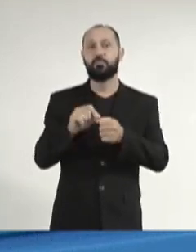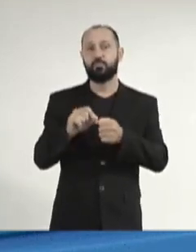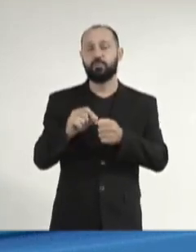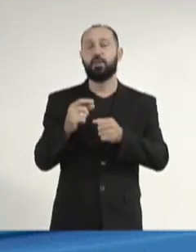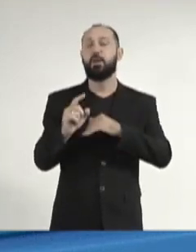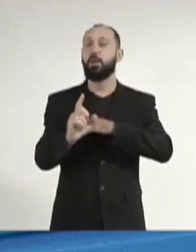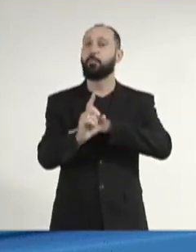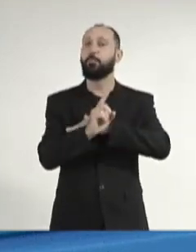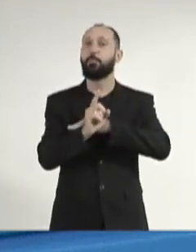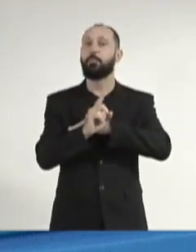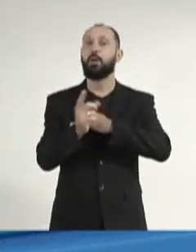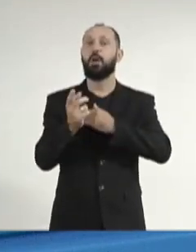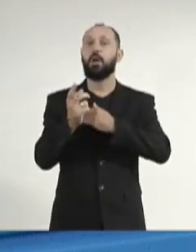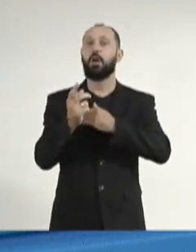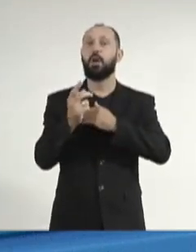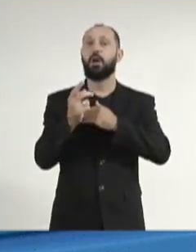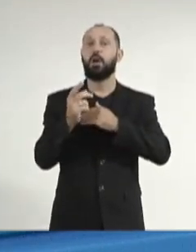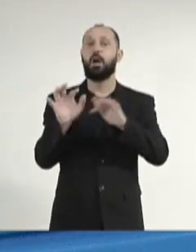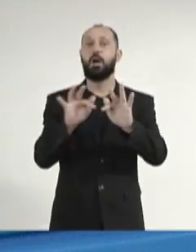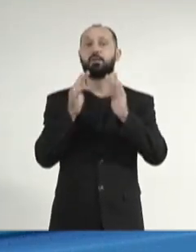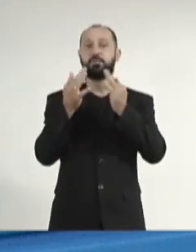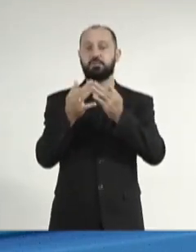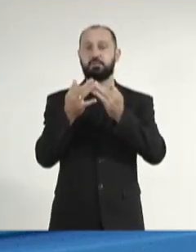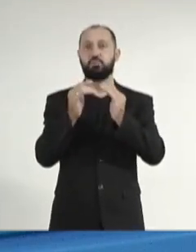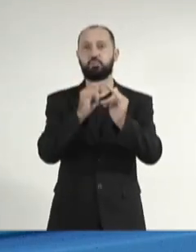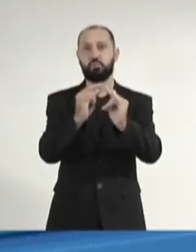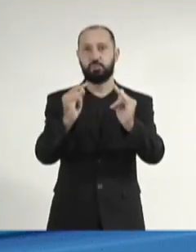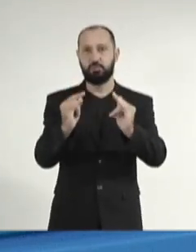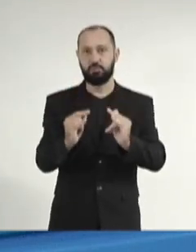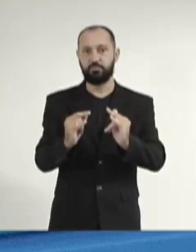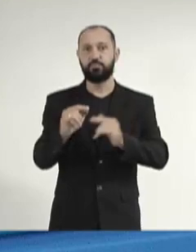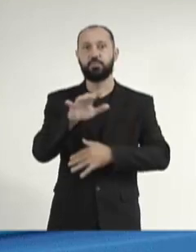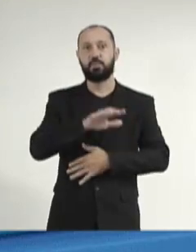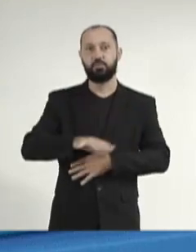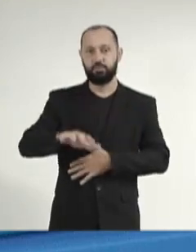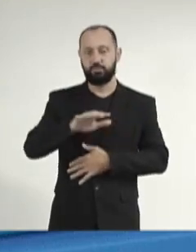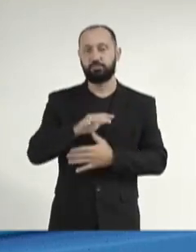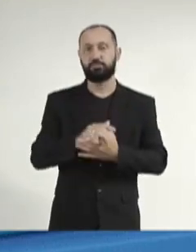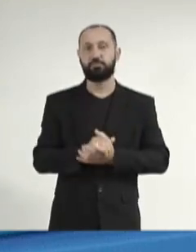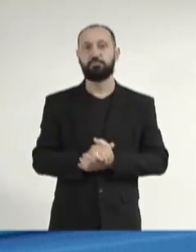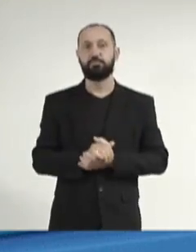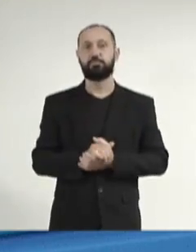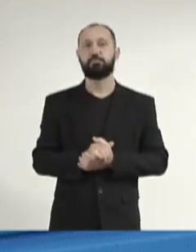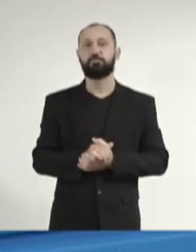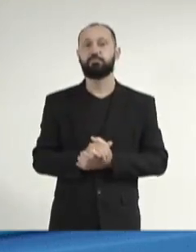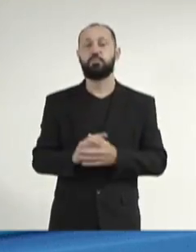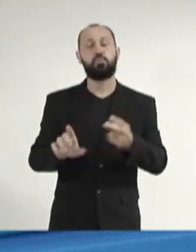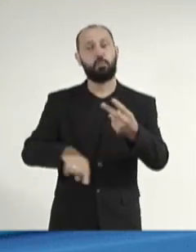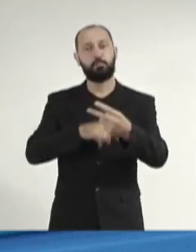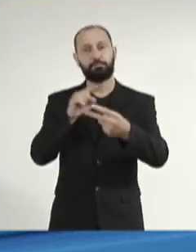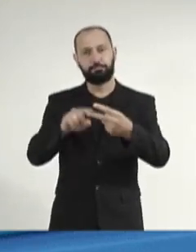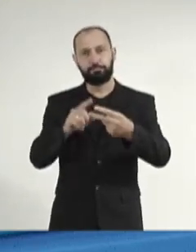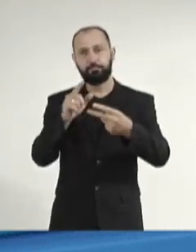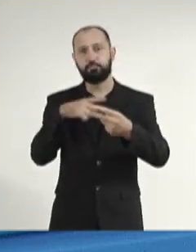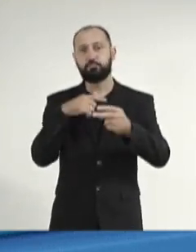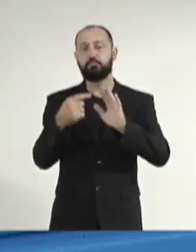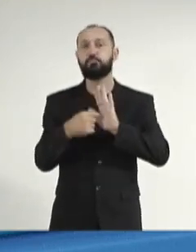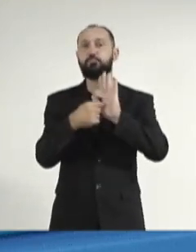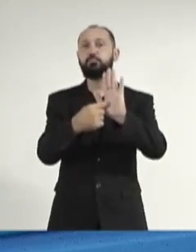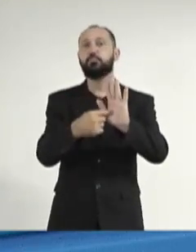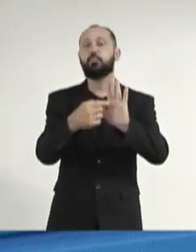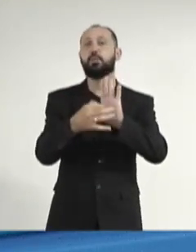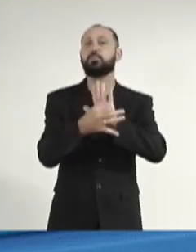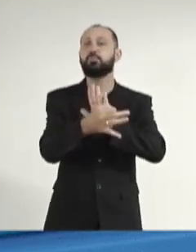para atender as famílias dos assentados na região. Depois, senhor presidente, para apresentar